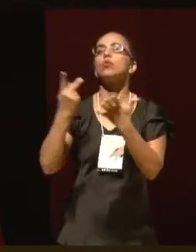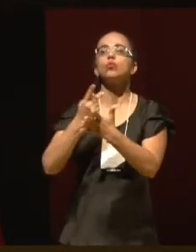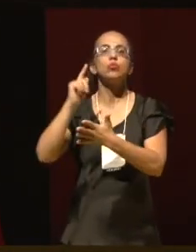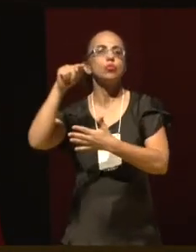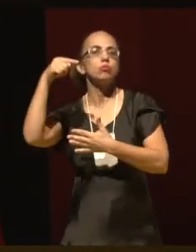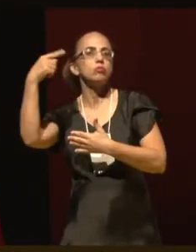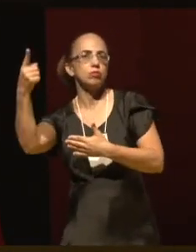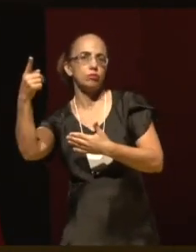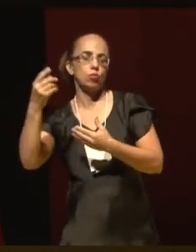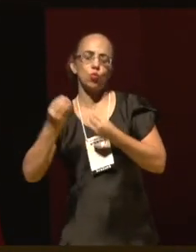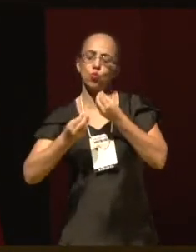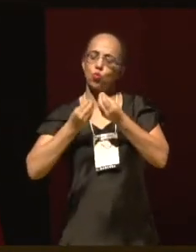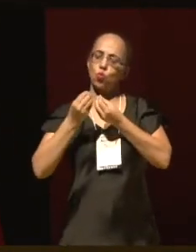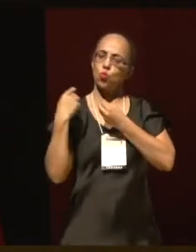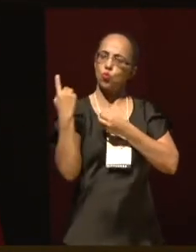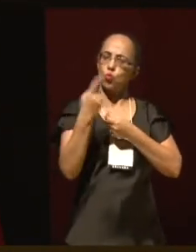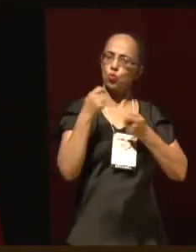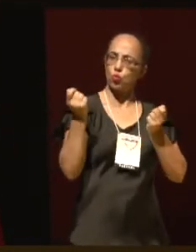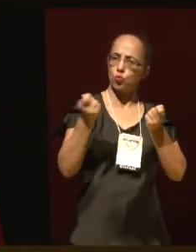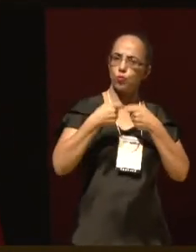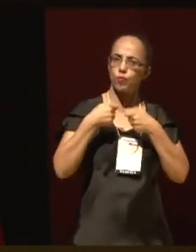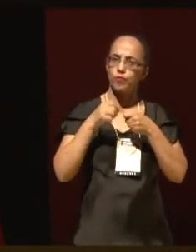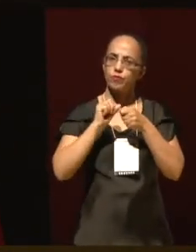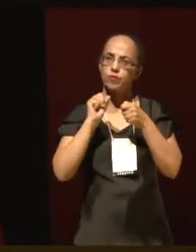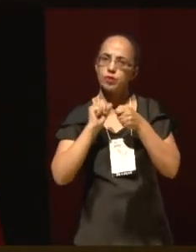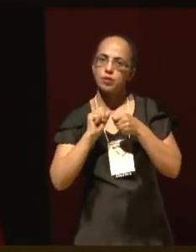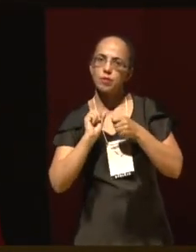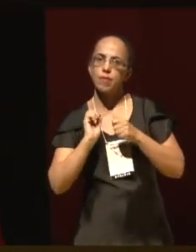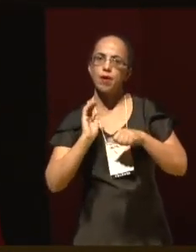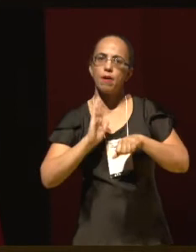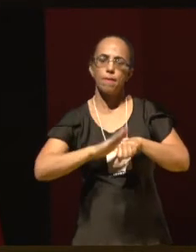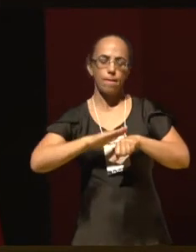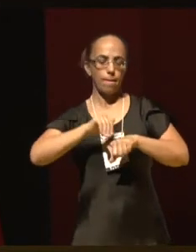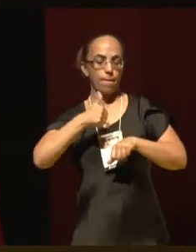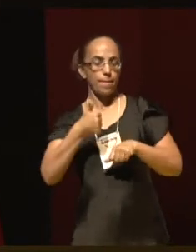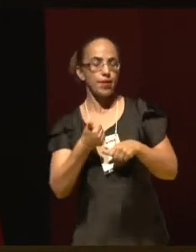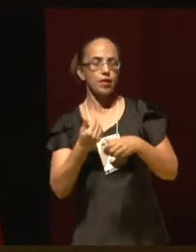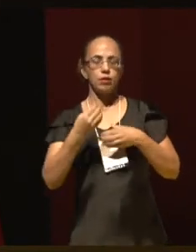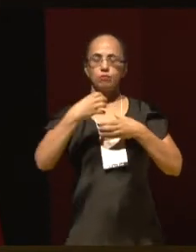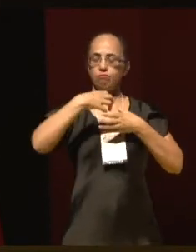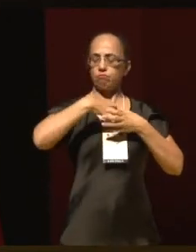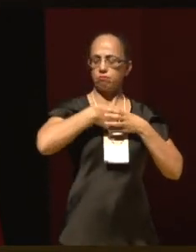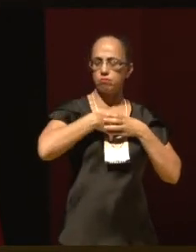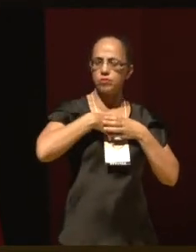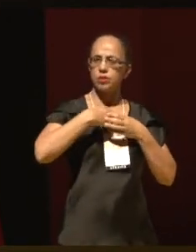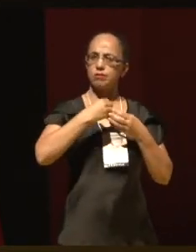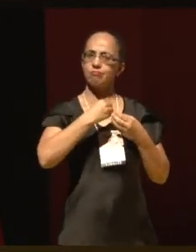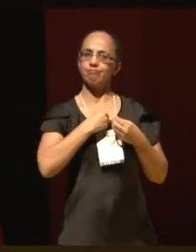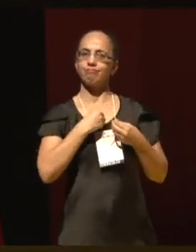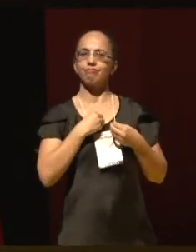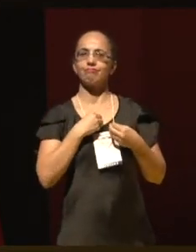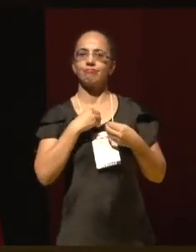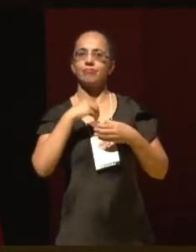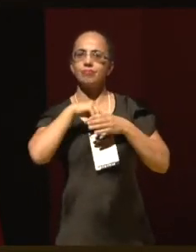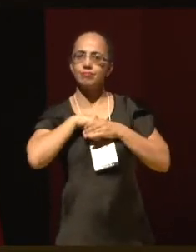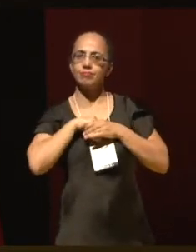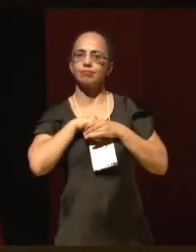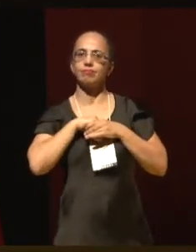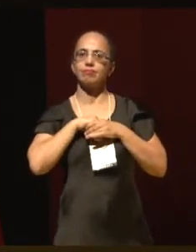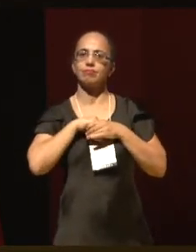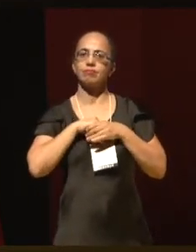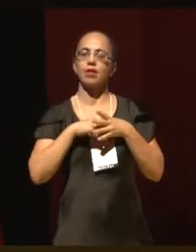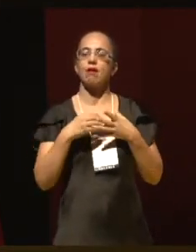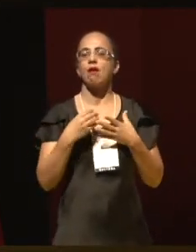Como nós podemos fazer para uma melhora íntima. Então, a informação é